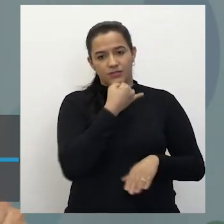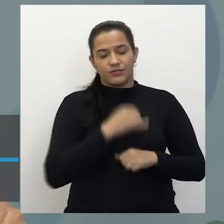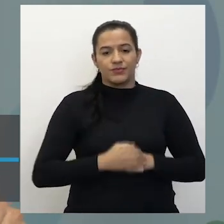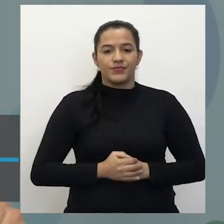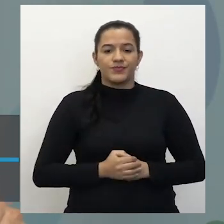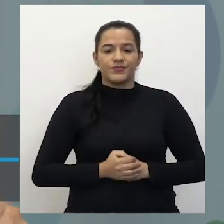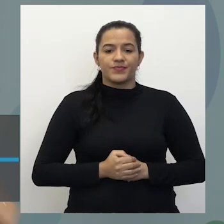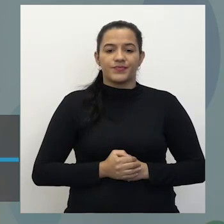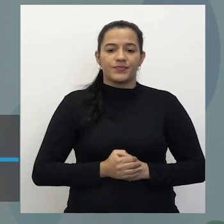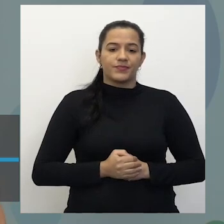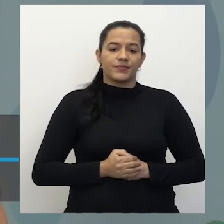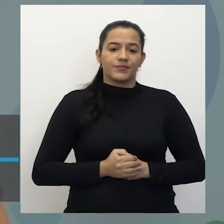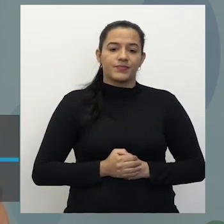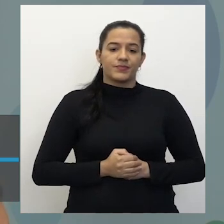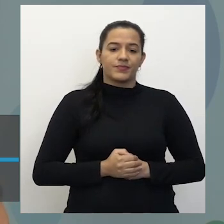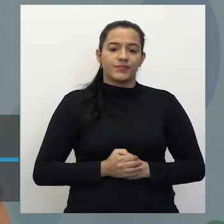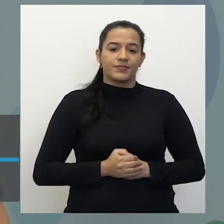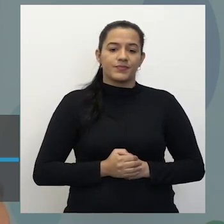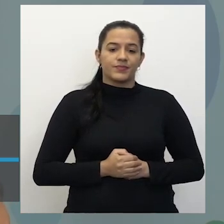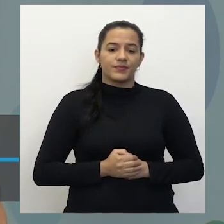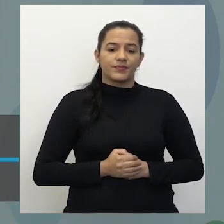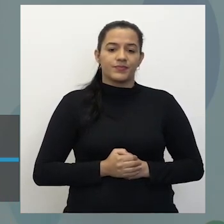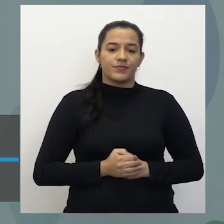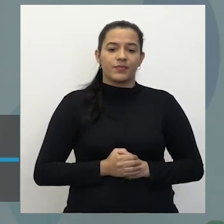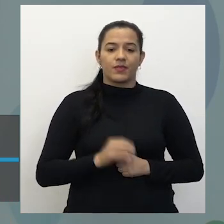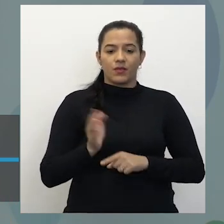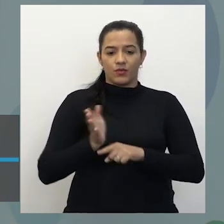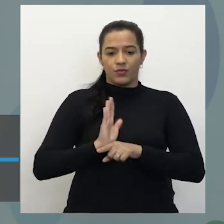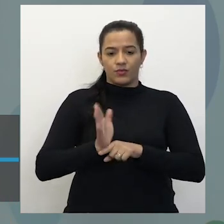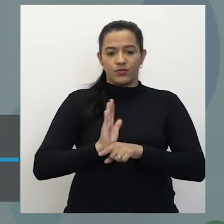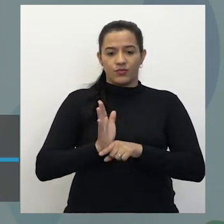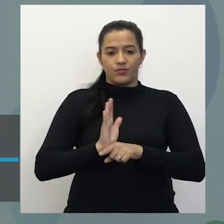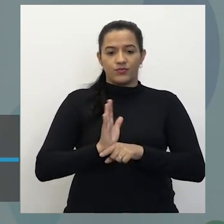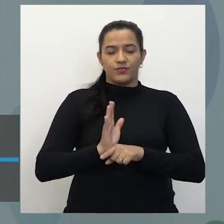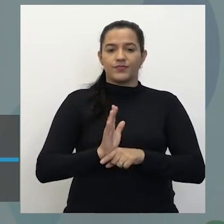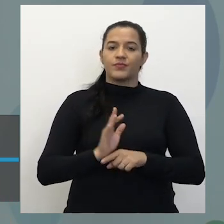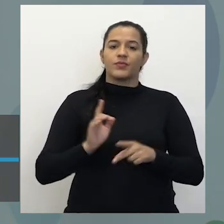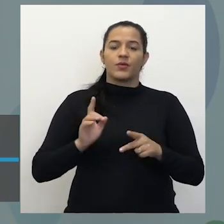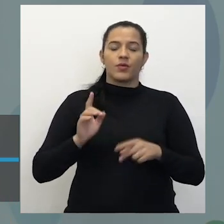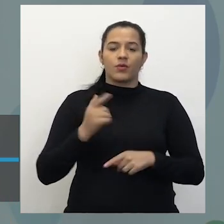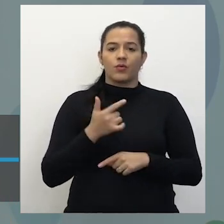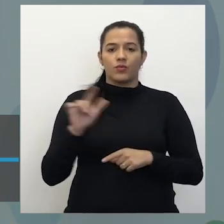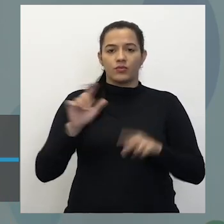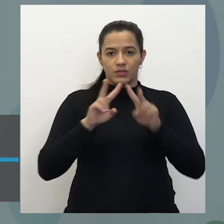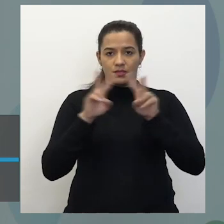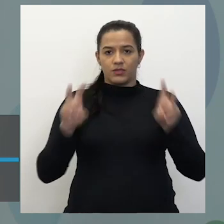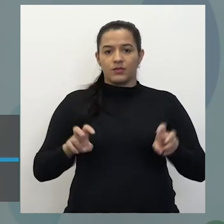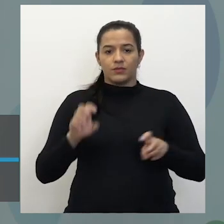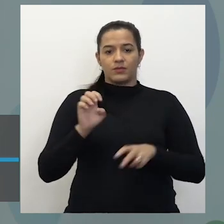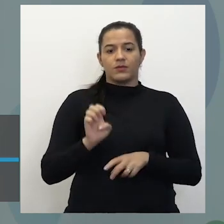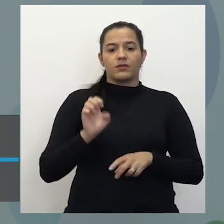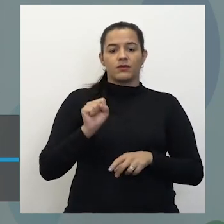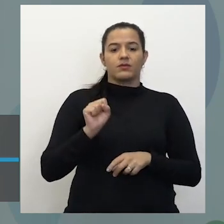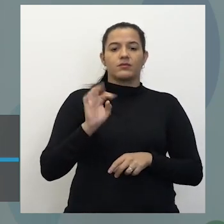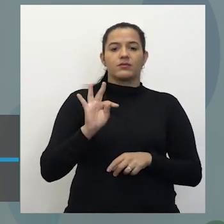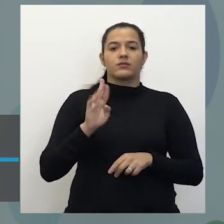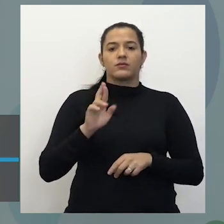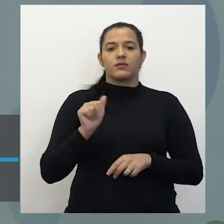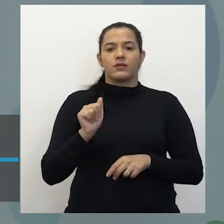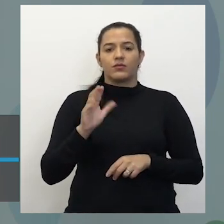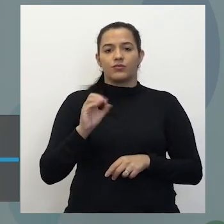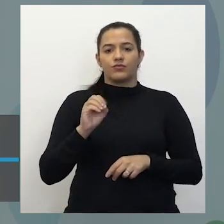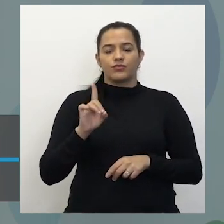você uma coisa, gente. Aquele filme extraordinário. Aí eu vou me trair aqui, porque eu